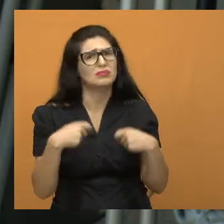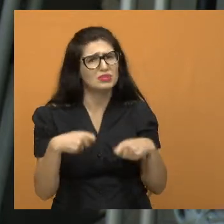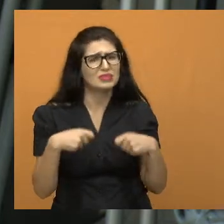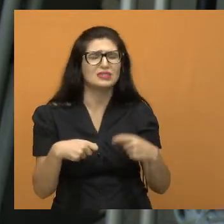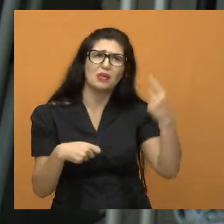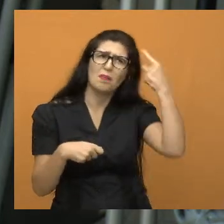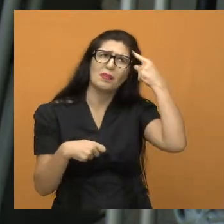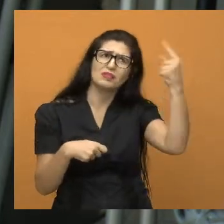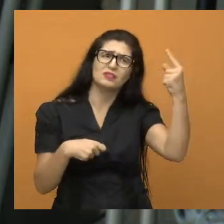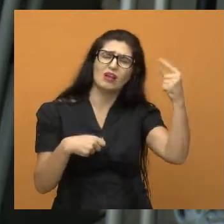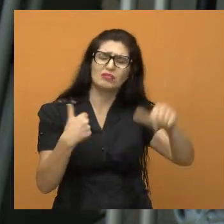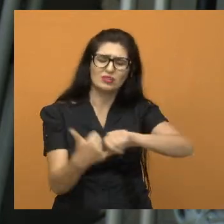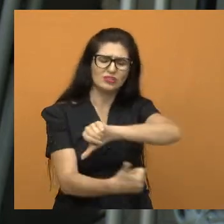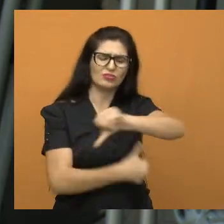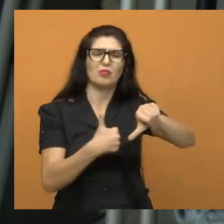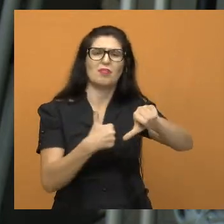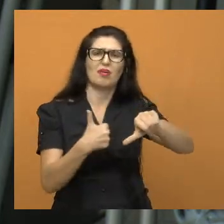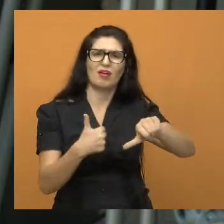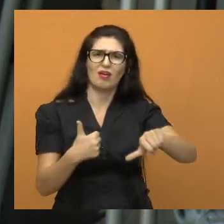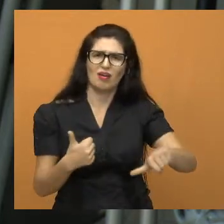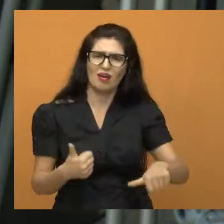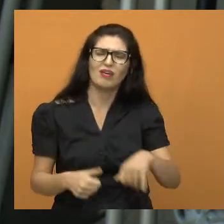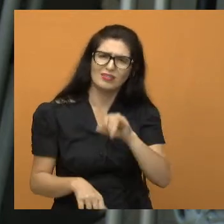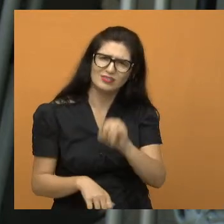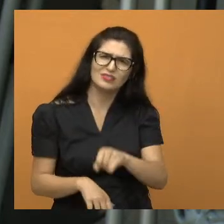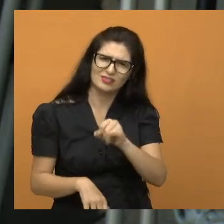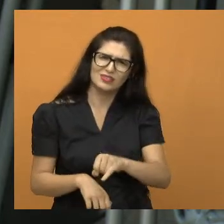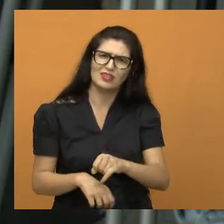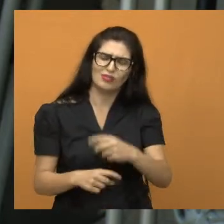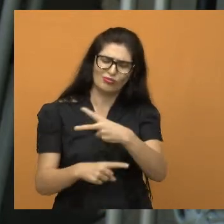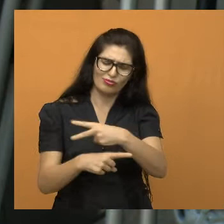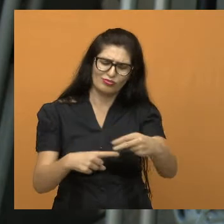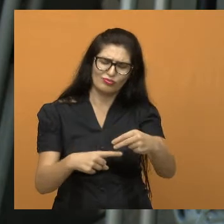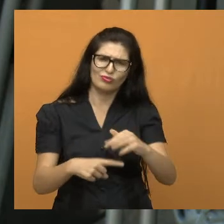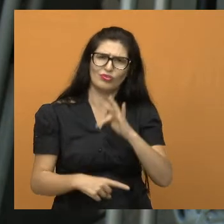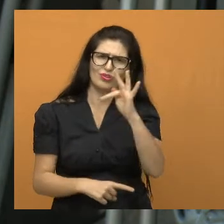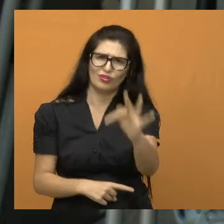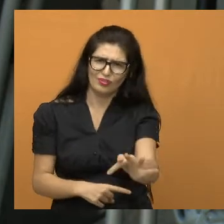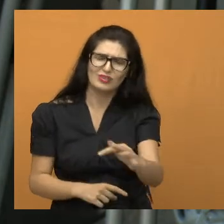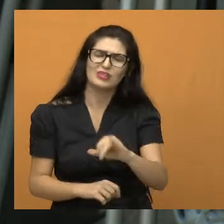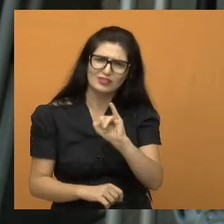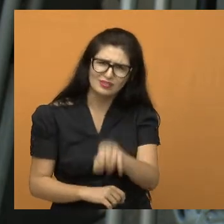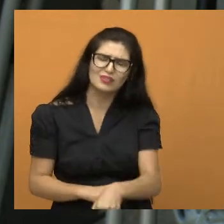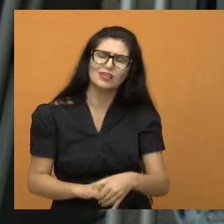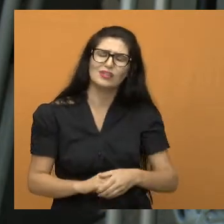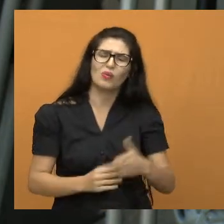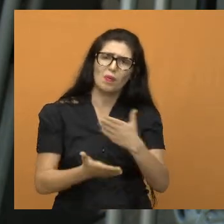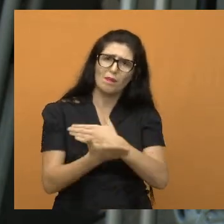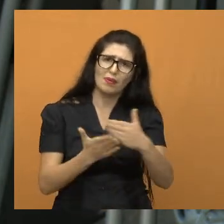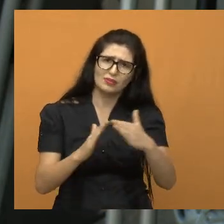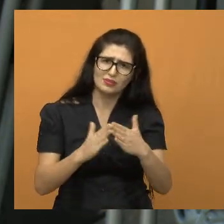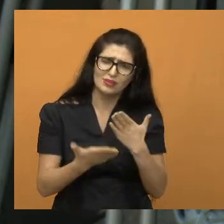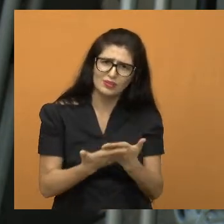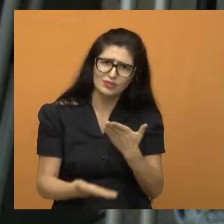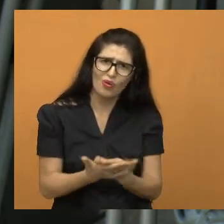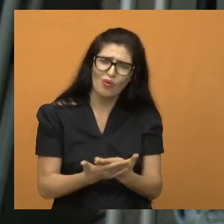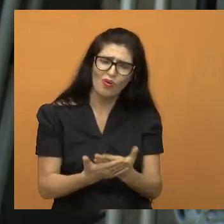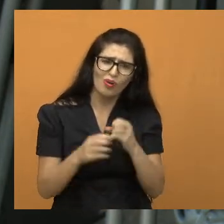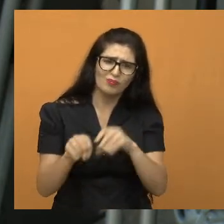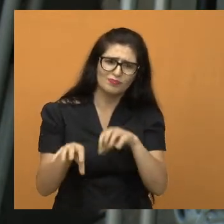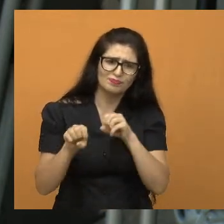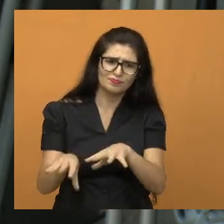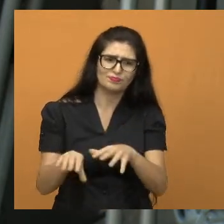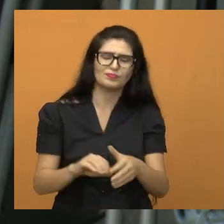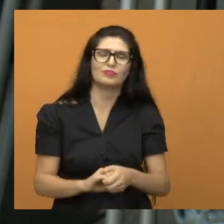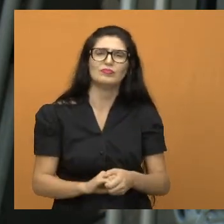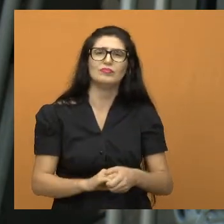coisas estão acontecendo, porque tem que ser por aí mesmo, é lá que começa. E nós, em São José dos Campos, nós